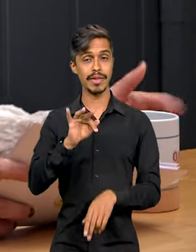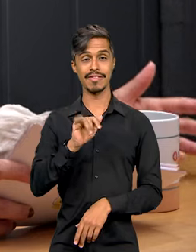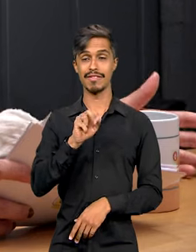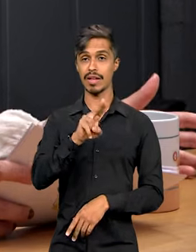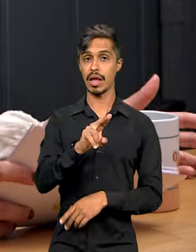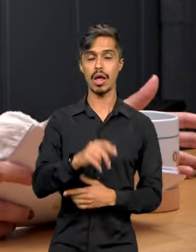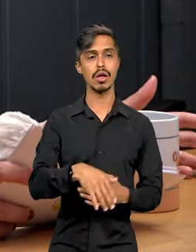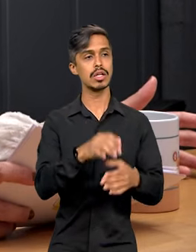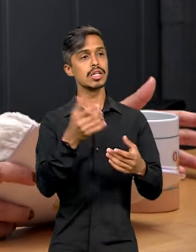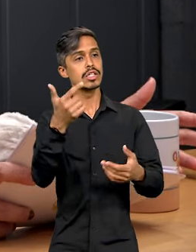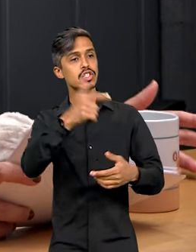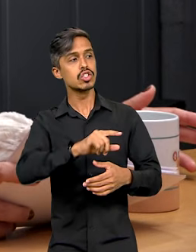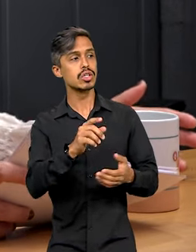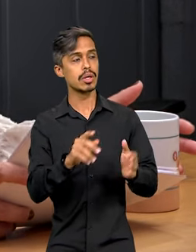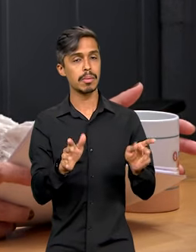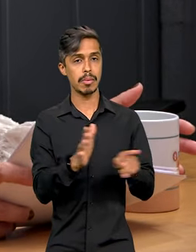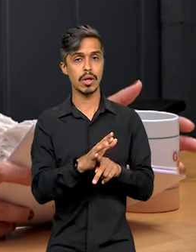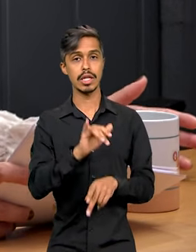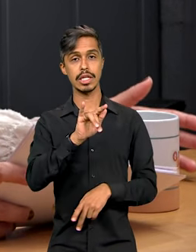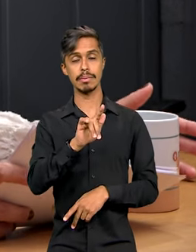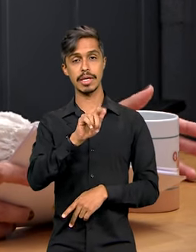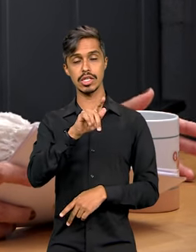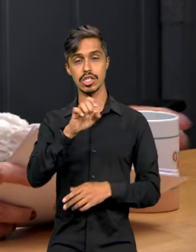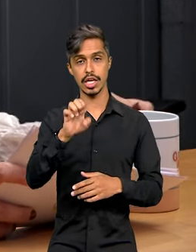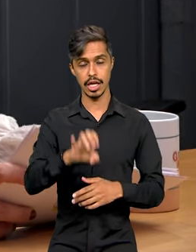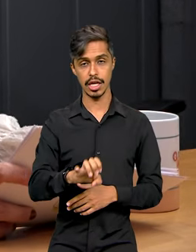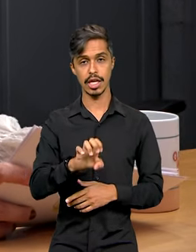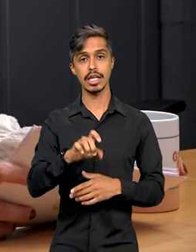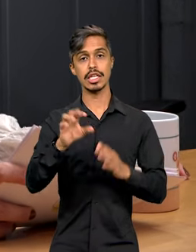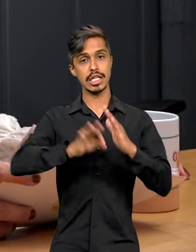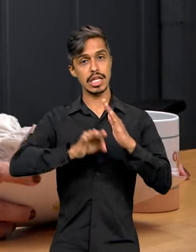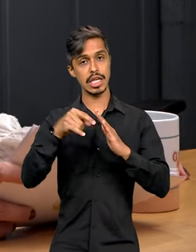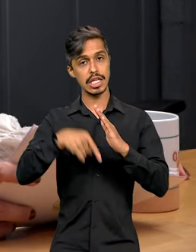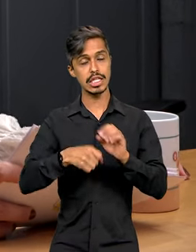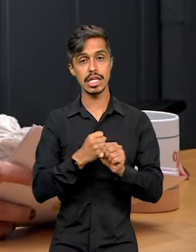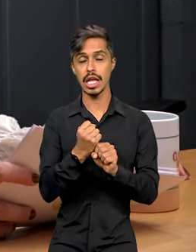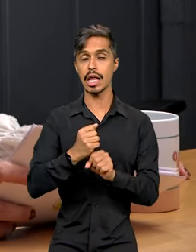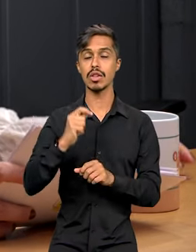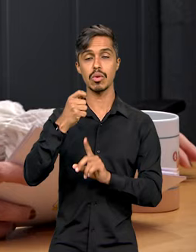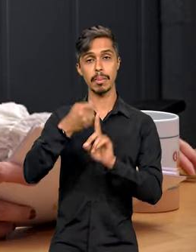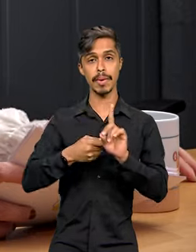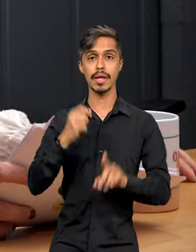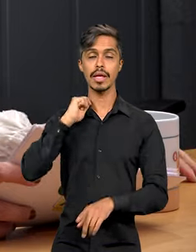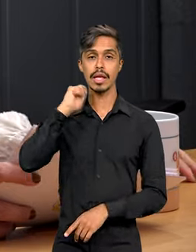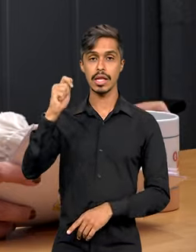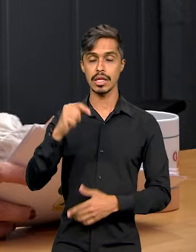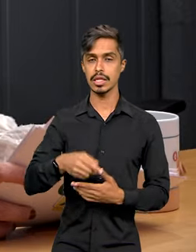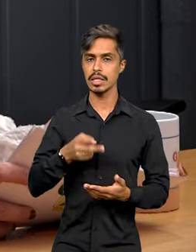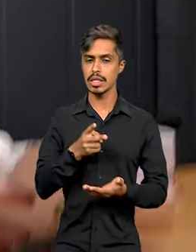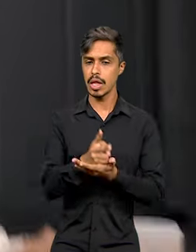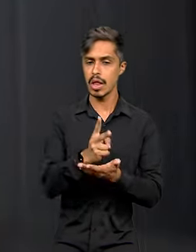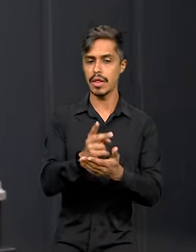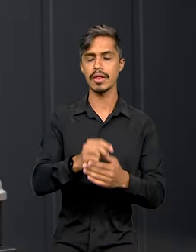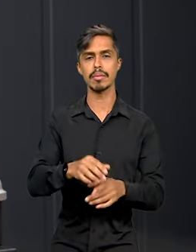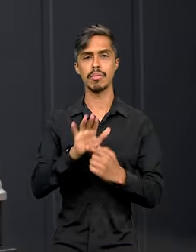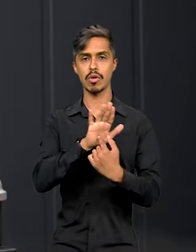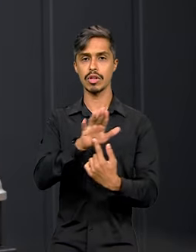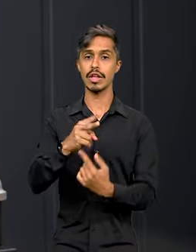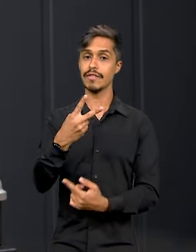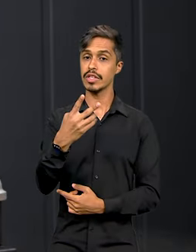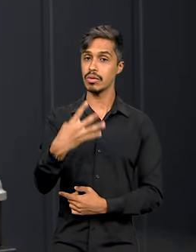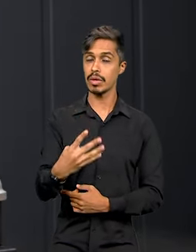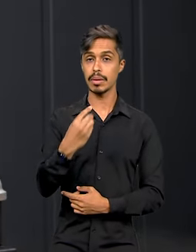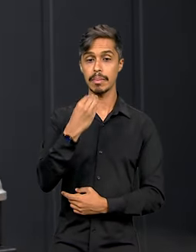reiteram os dados divulgados pela I pelo IBGE em abril deste ano com a penade contínua que mostra que mais de